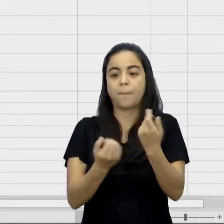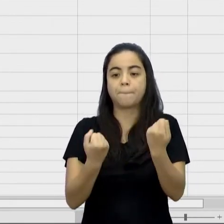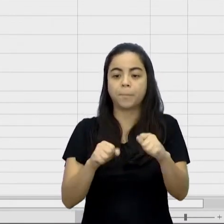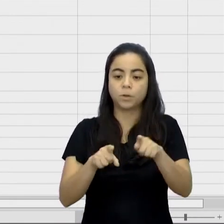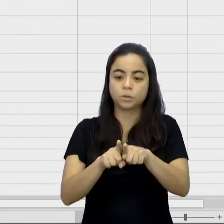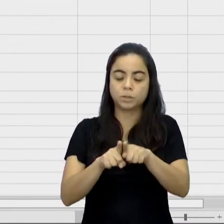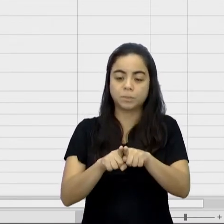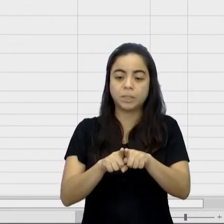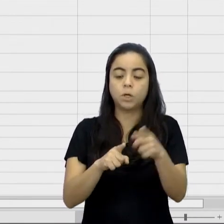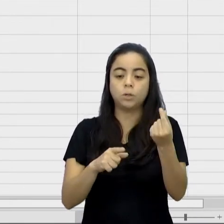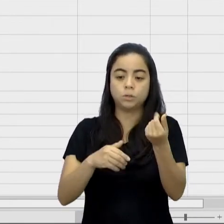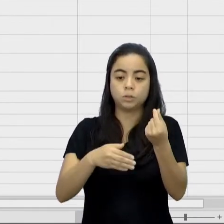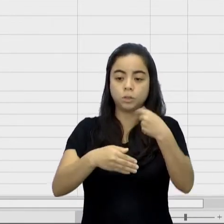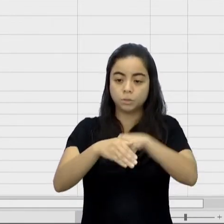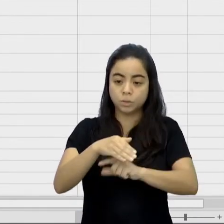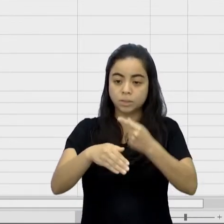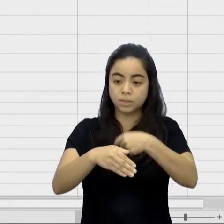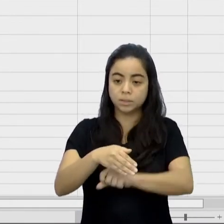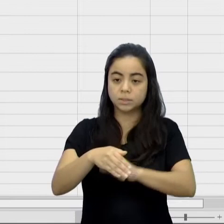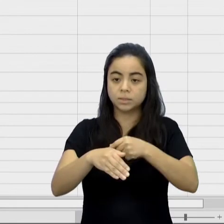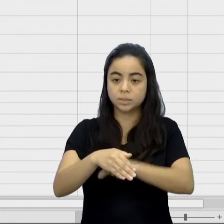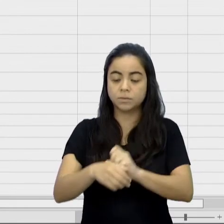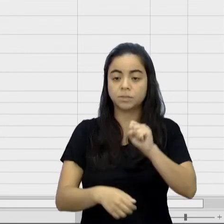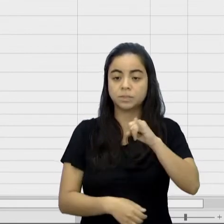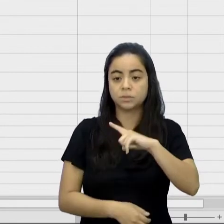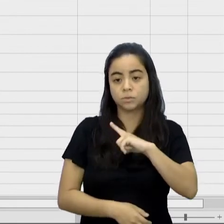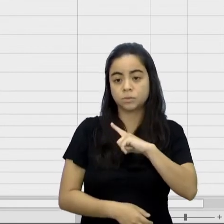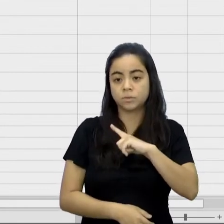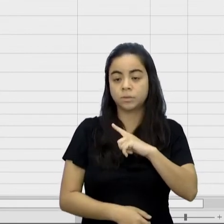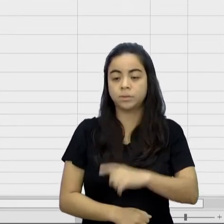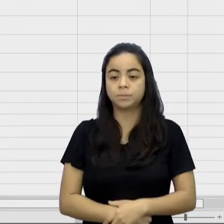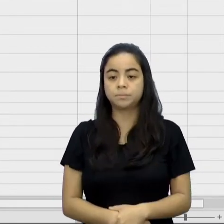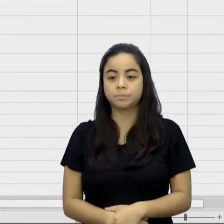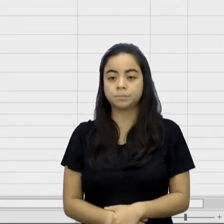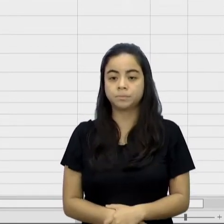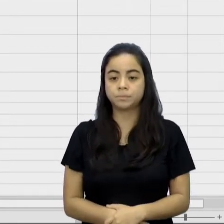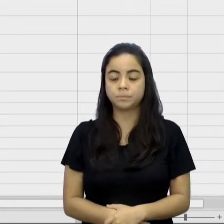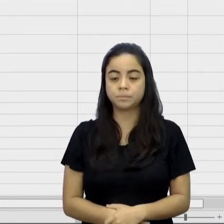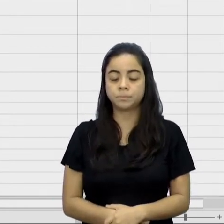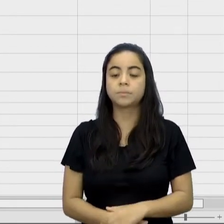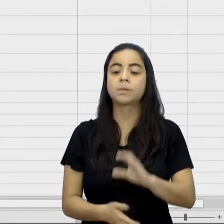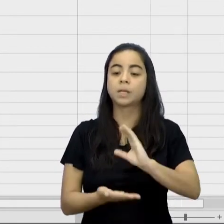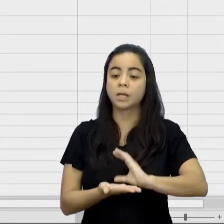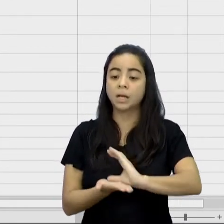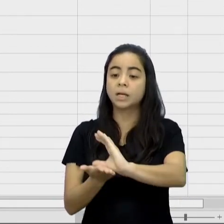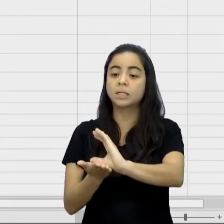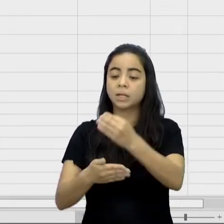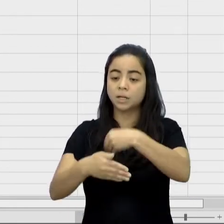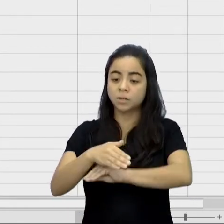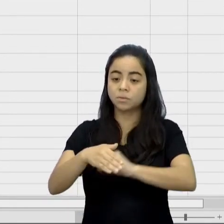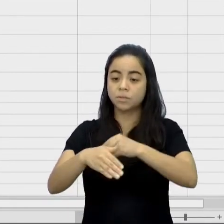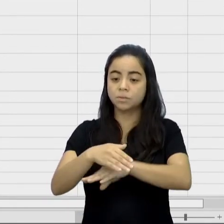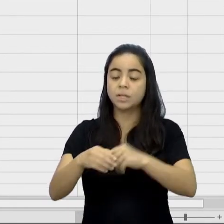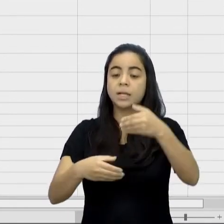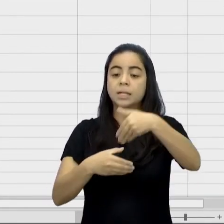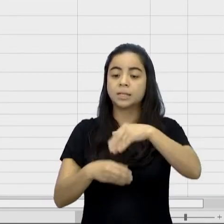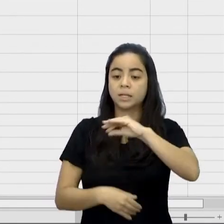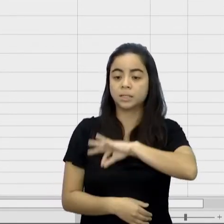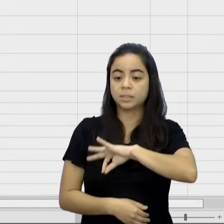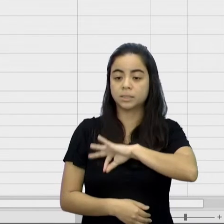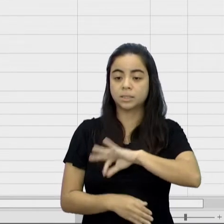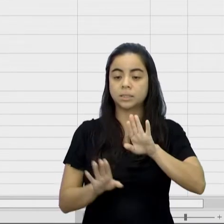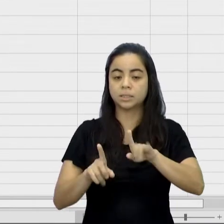o dinheirinho da reserva, caso você tenha guardado, né? A reserva, ela entra na receita. Porém,